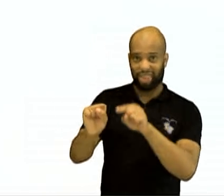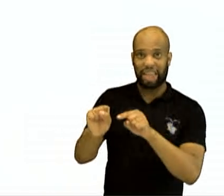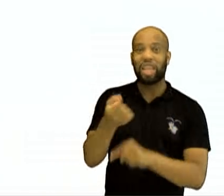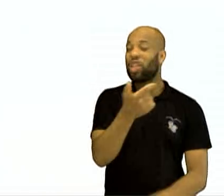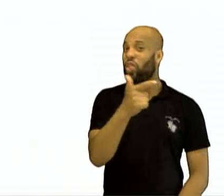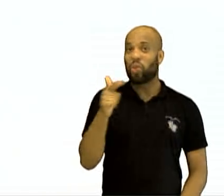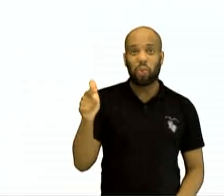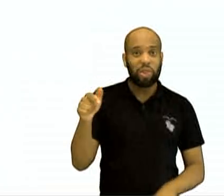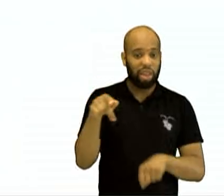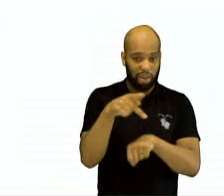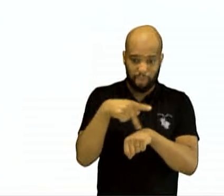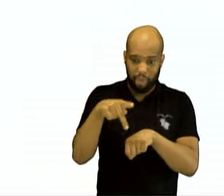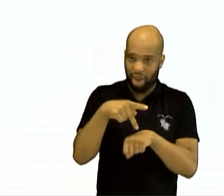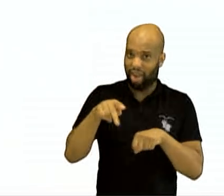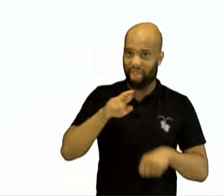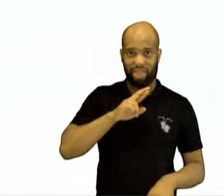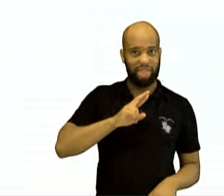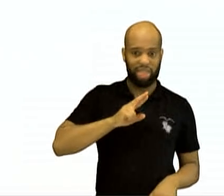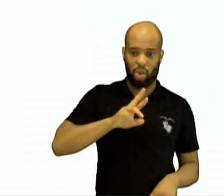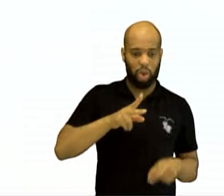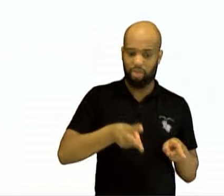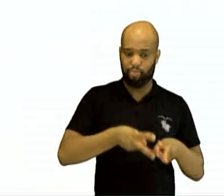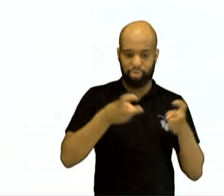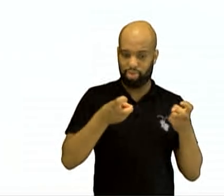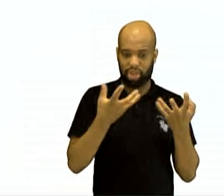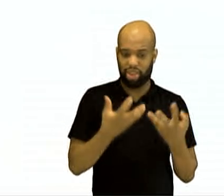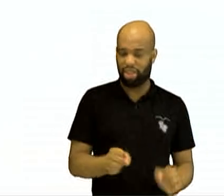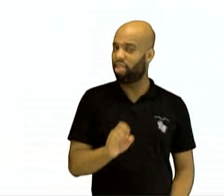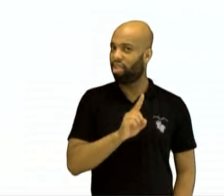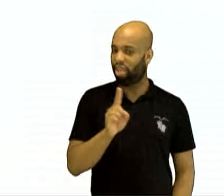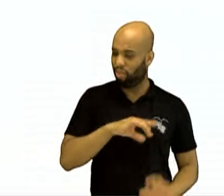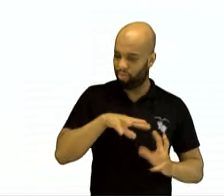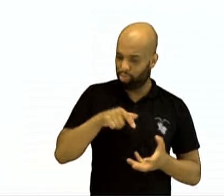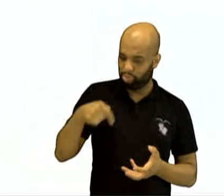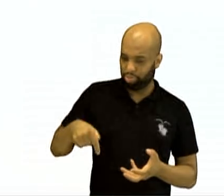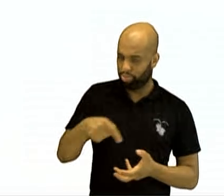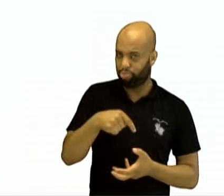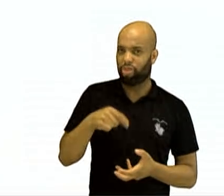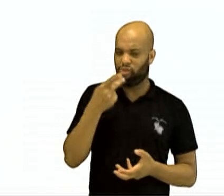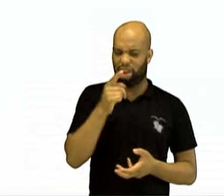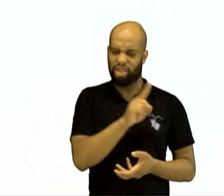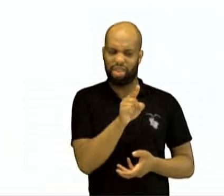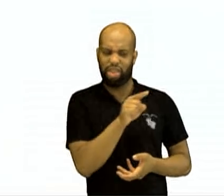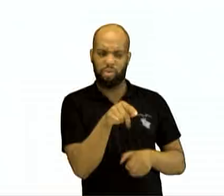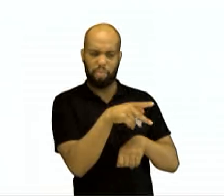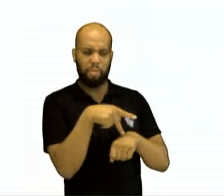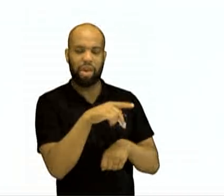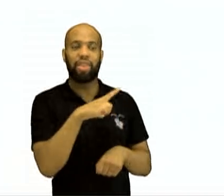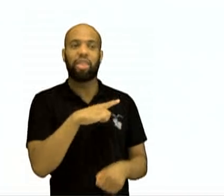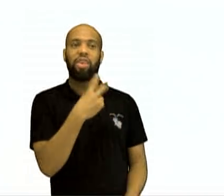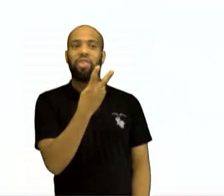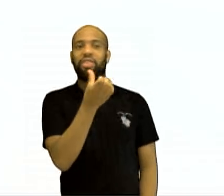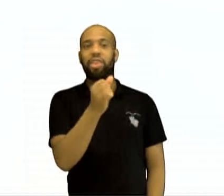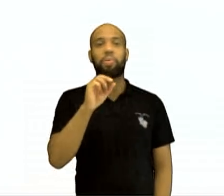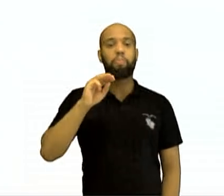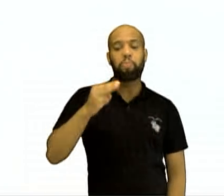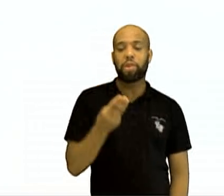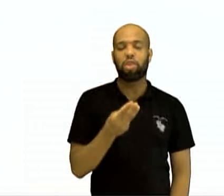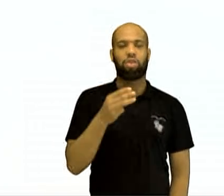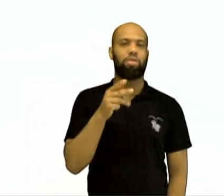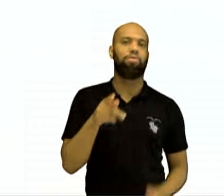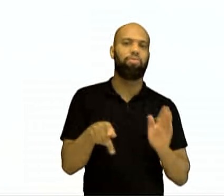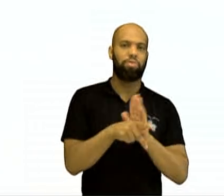mundo. Eles não são reconhecidos internacionalmente, né? Eles são mais de 26 milhões de